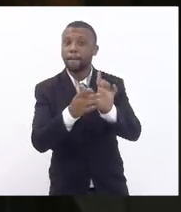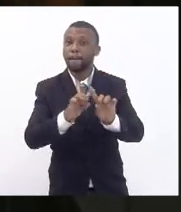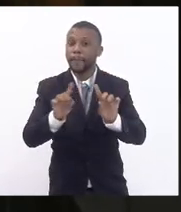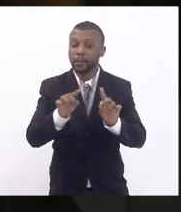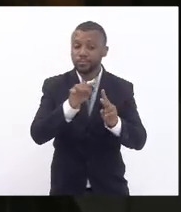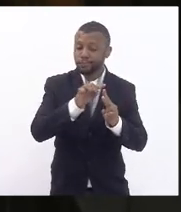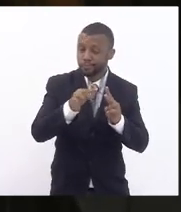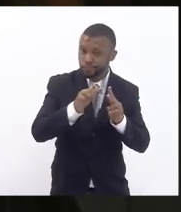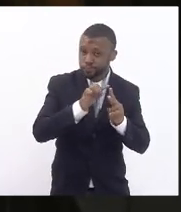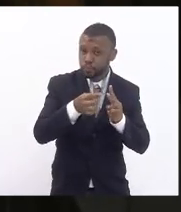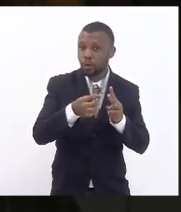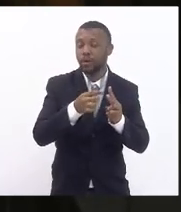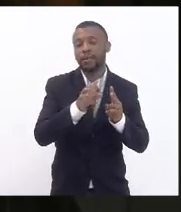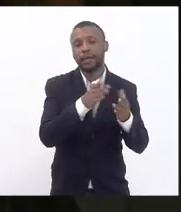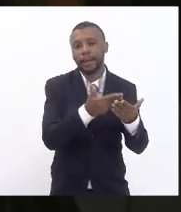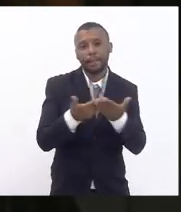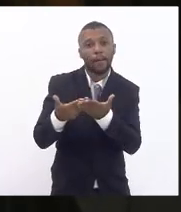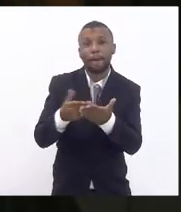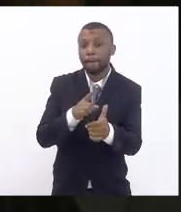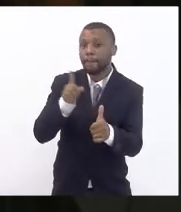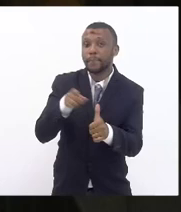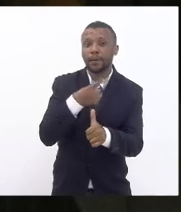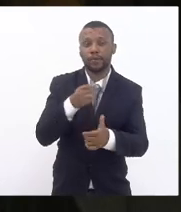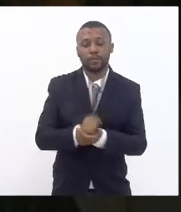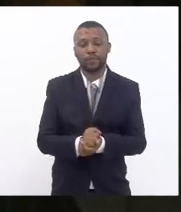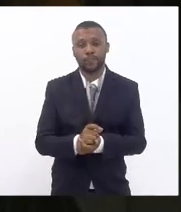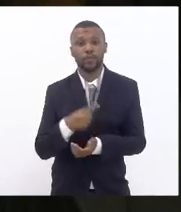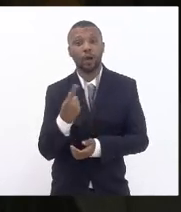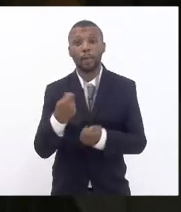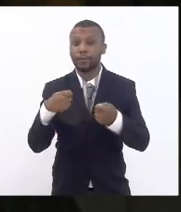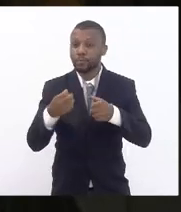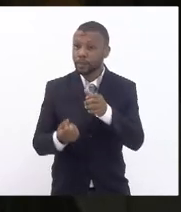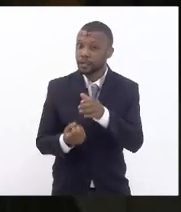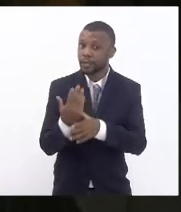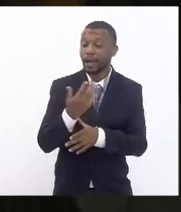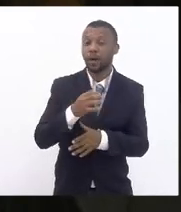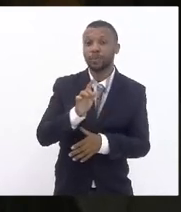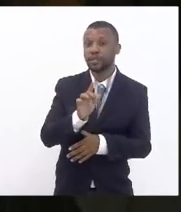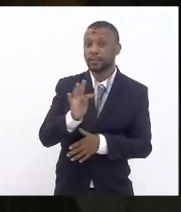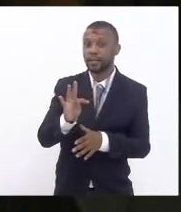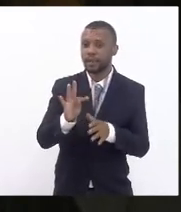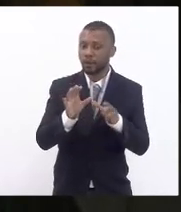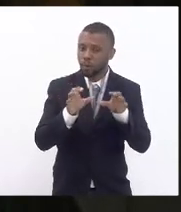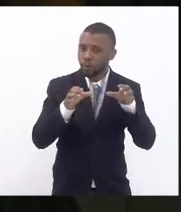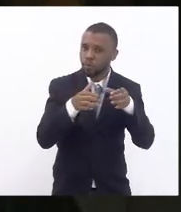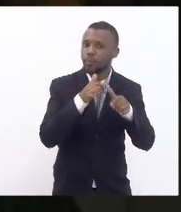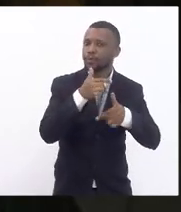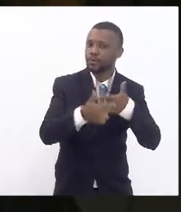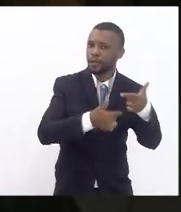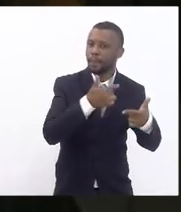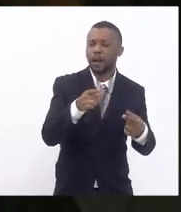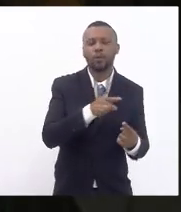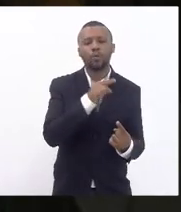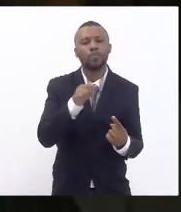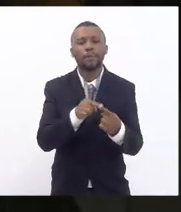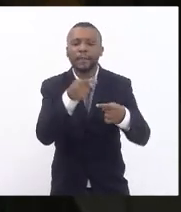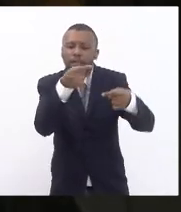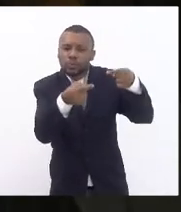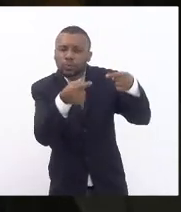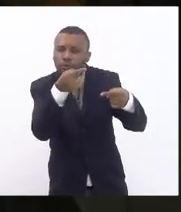objetivos. O primeiro, criar um grupo de trabalho permanente, um GT, para discutir